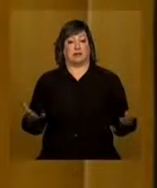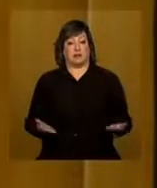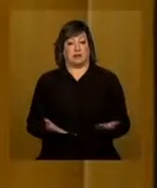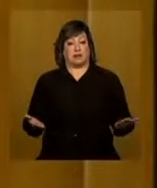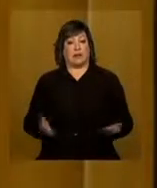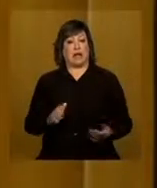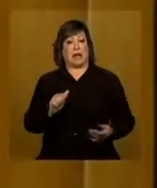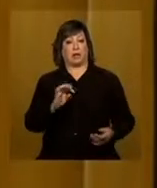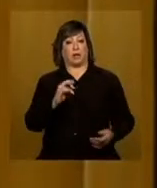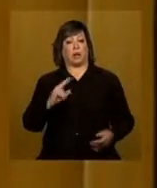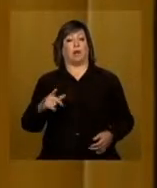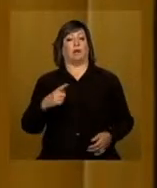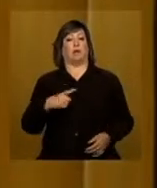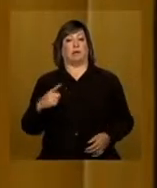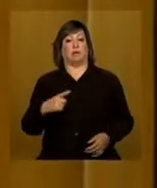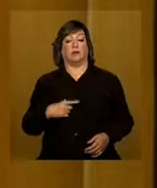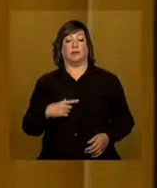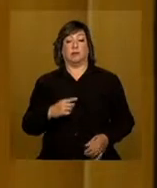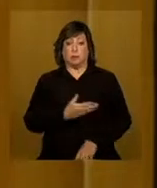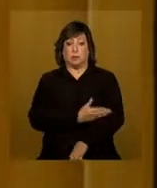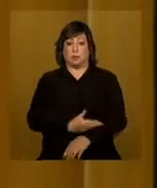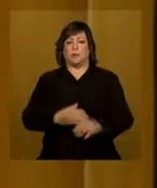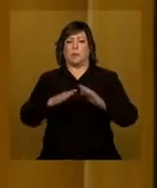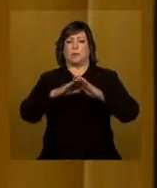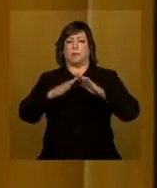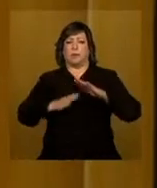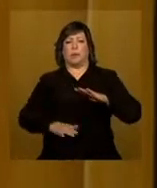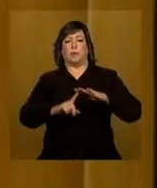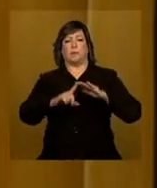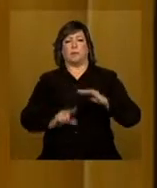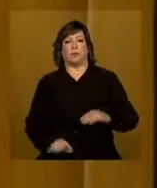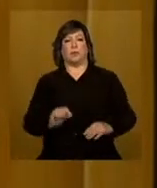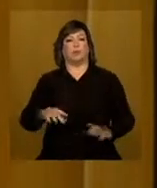atual tendência de queda no mundo é de